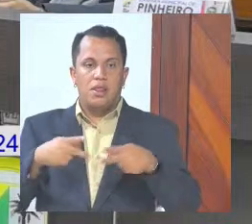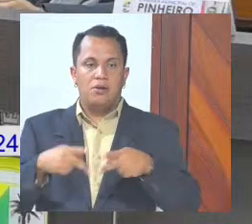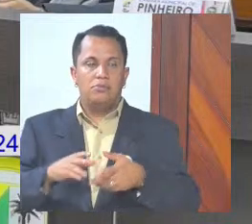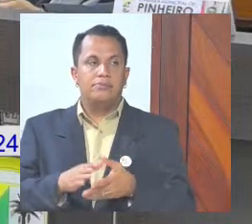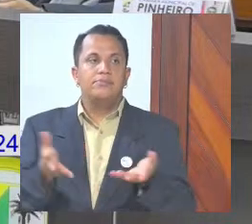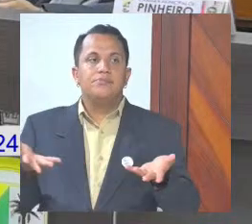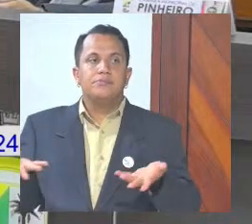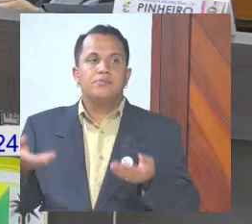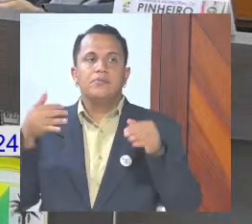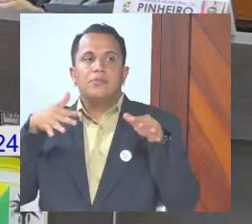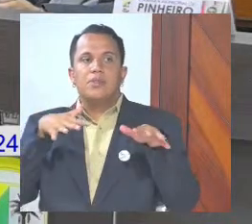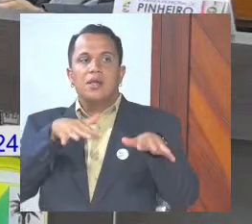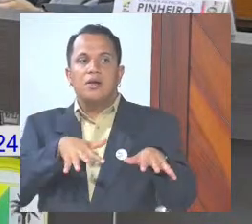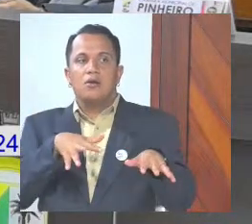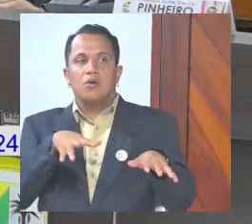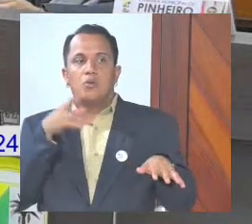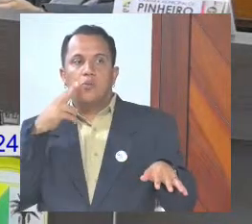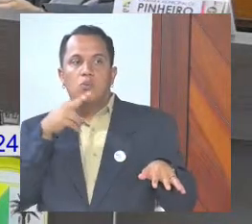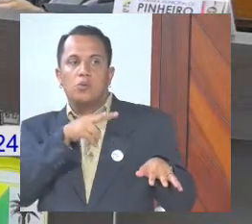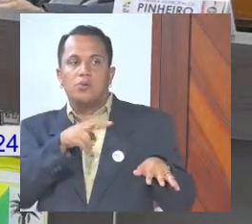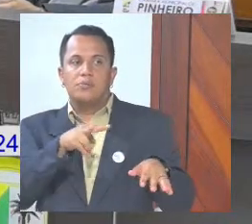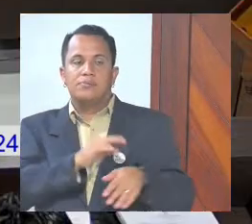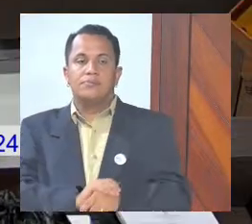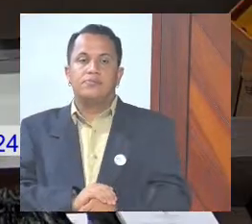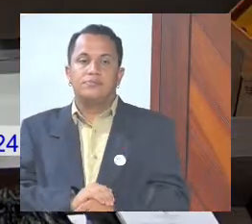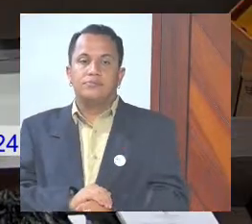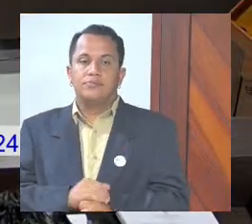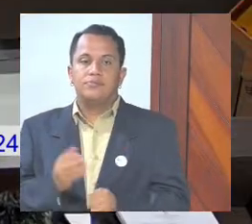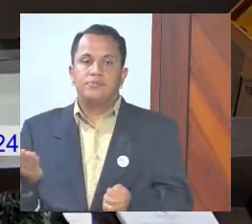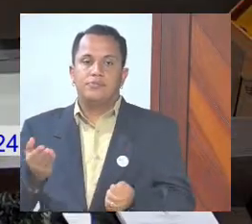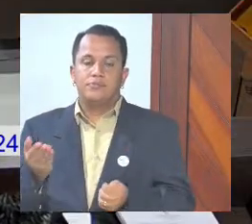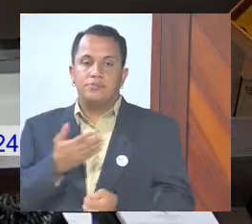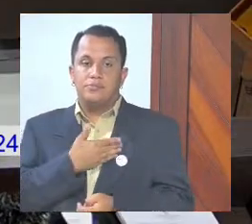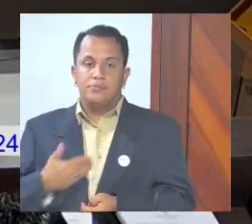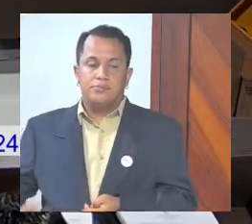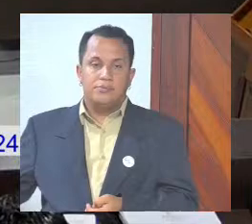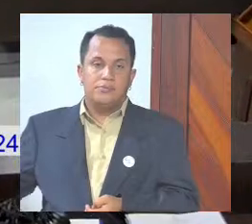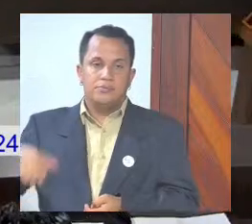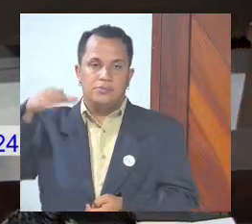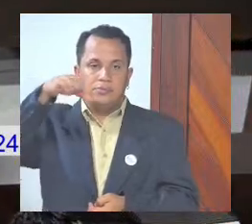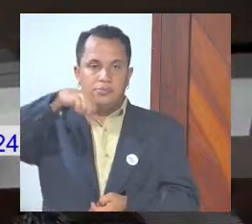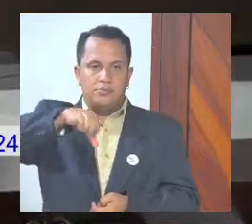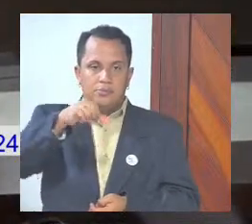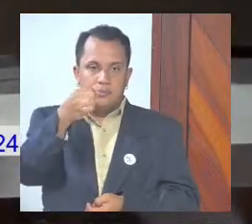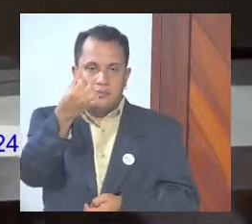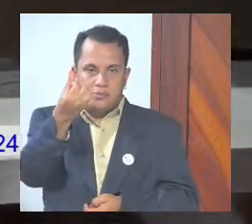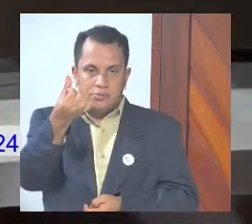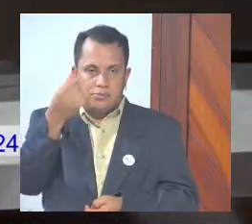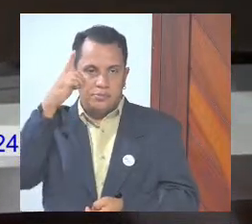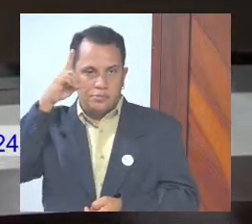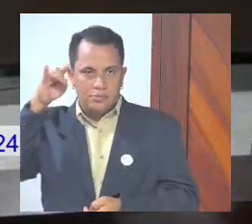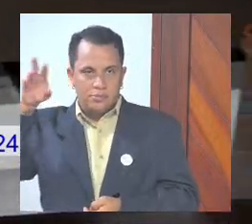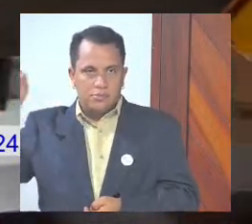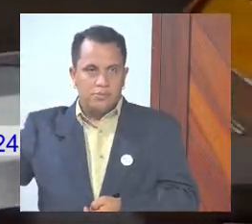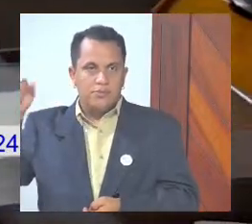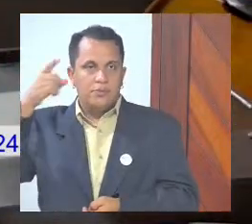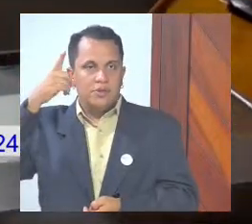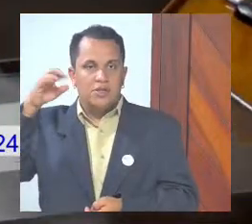estão aqui na galeria nos acompanhando. E, presidente, 96 anos não são 96 dias,